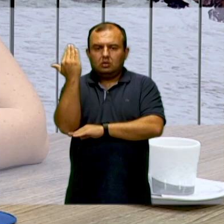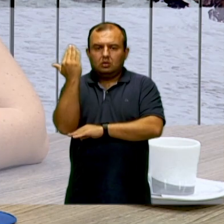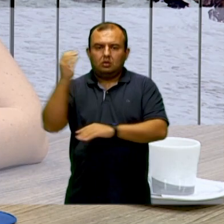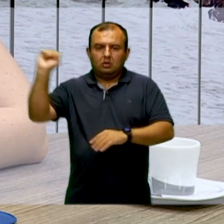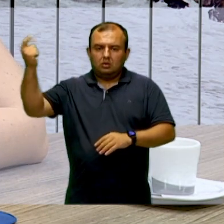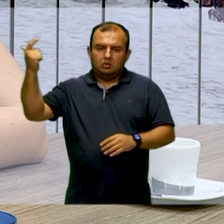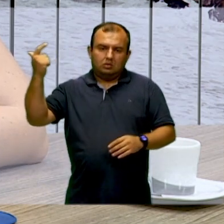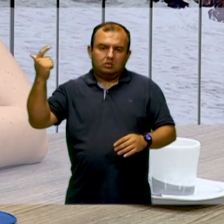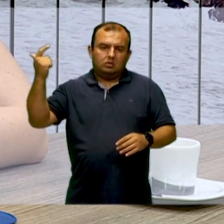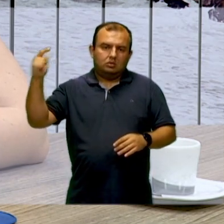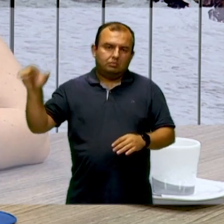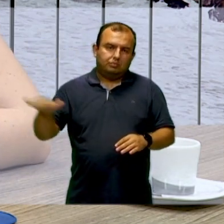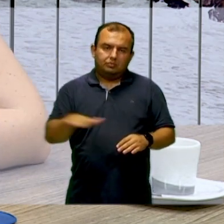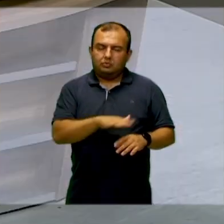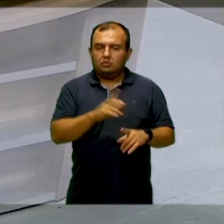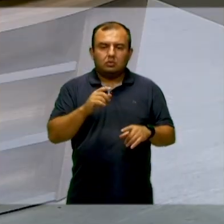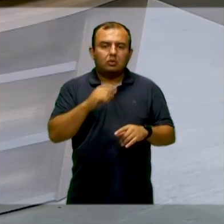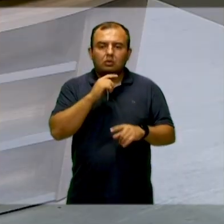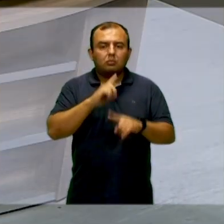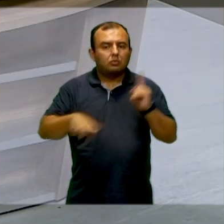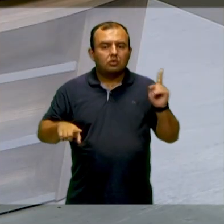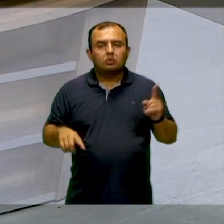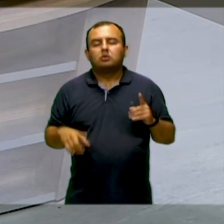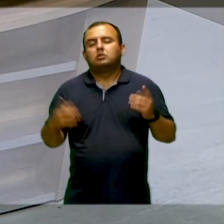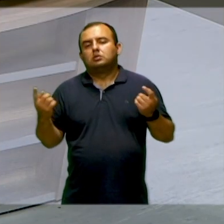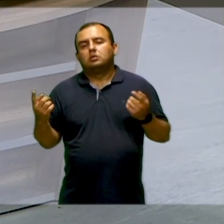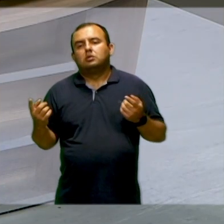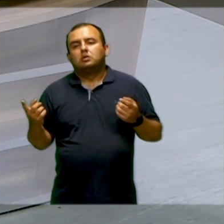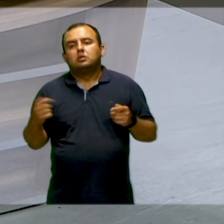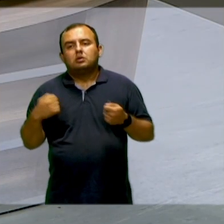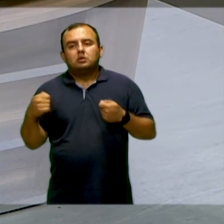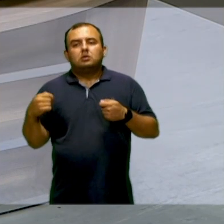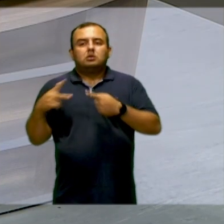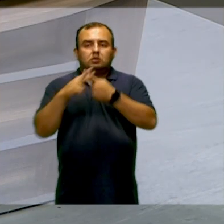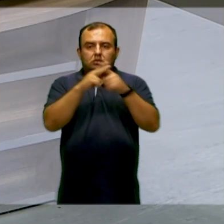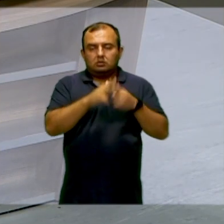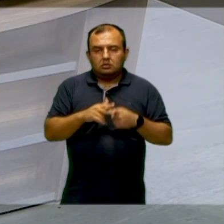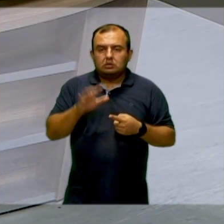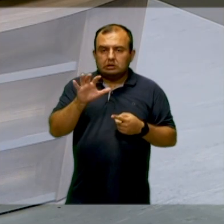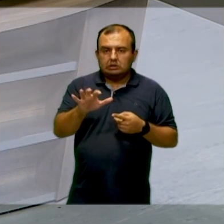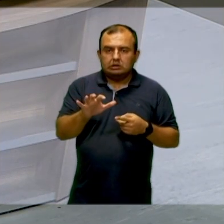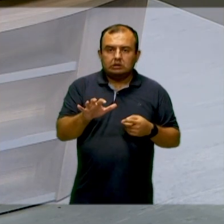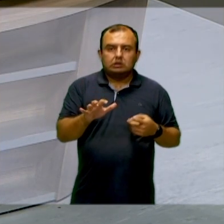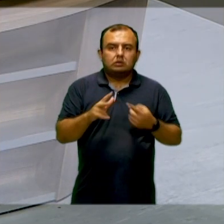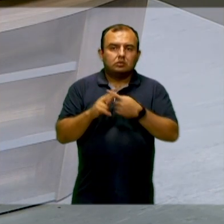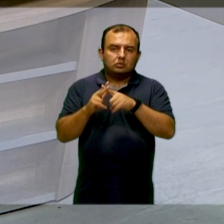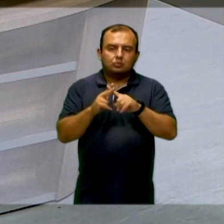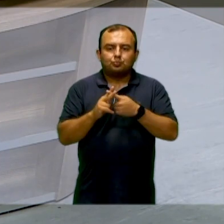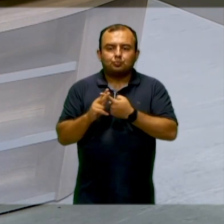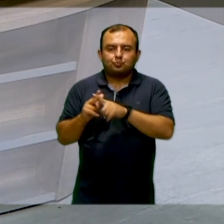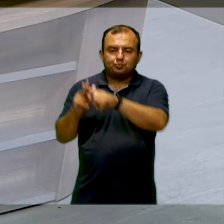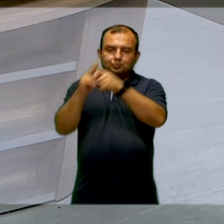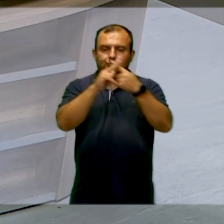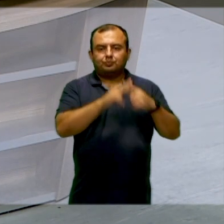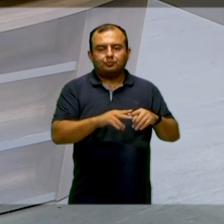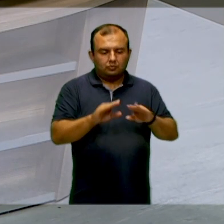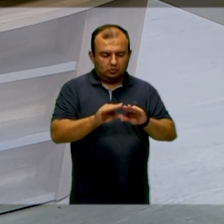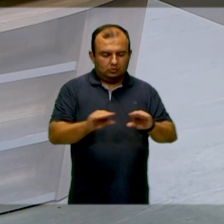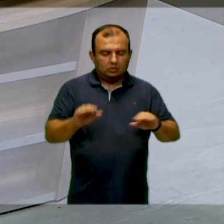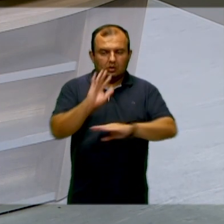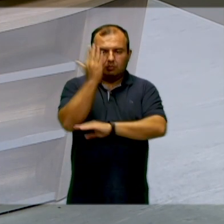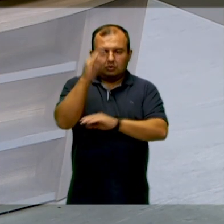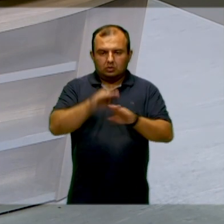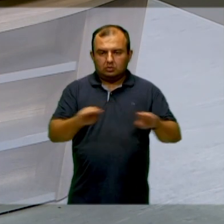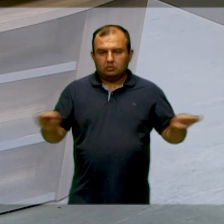sol, acabou. Nós precisamos fazer uma reforma nesse sentido também, tá? De manutenção do assoalho,